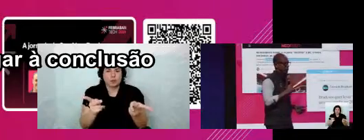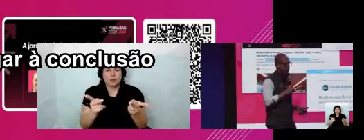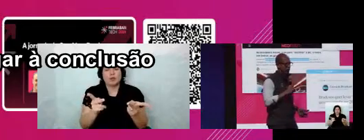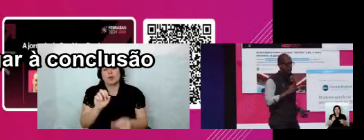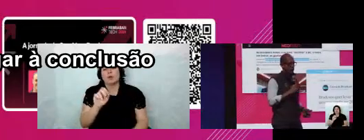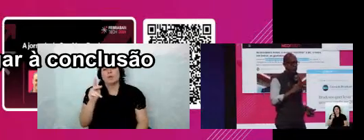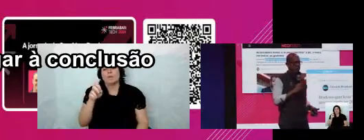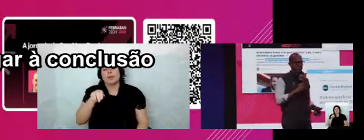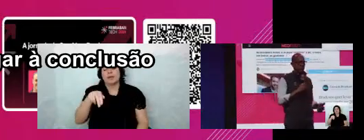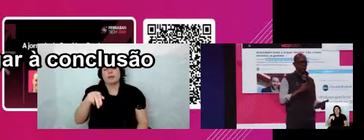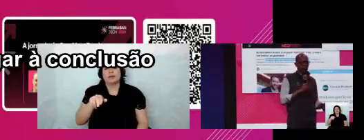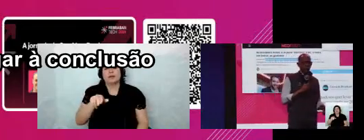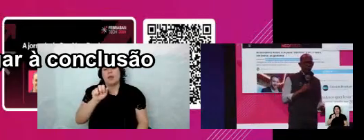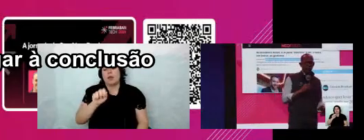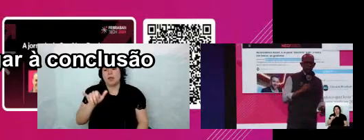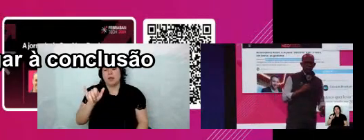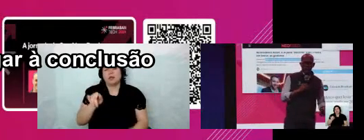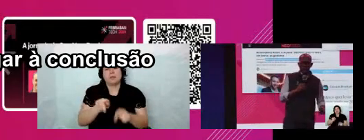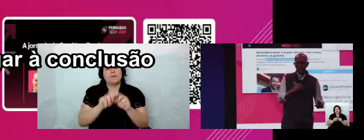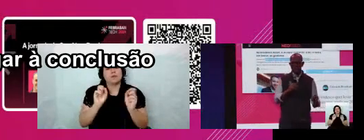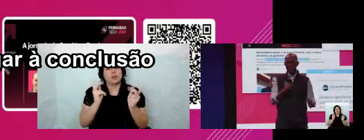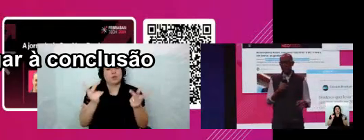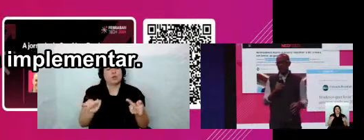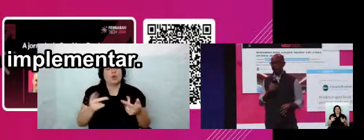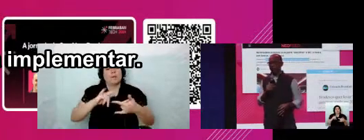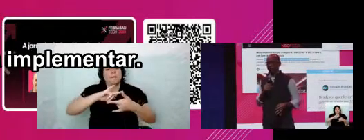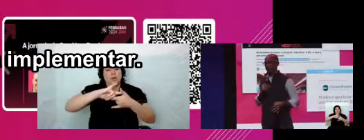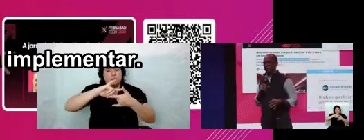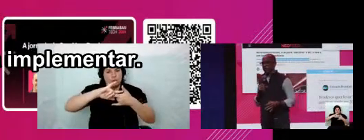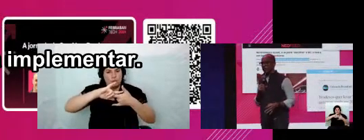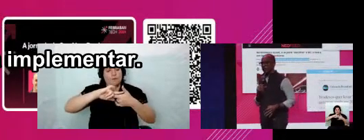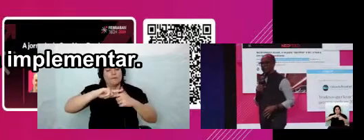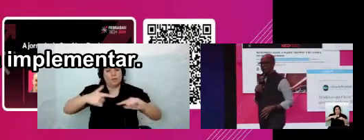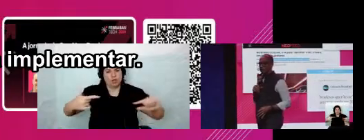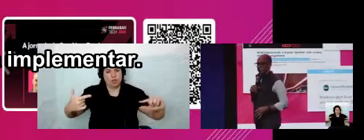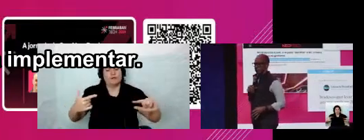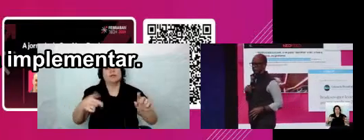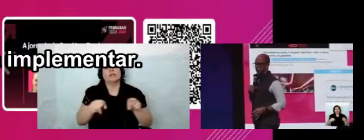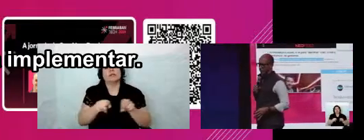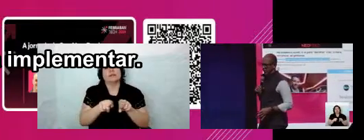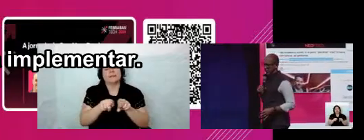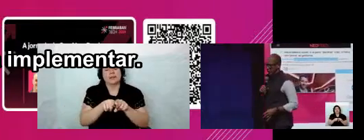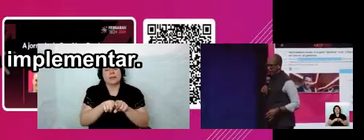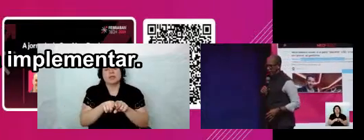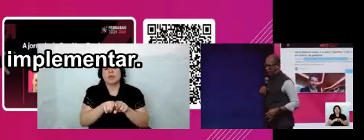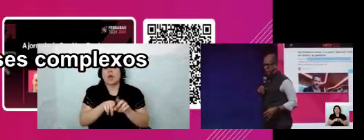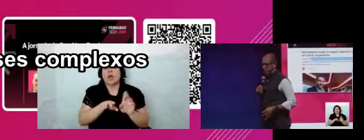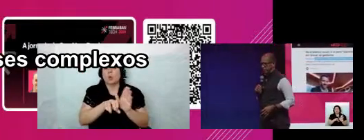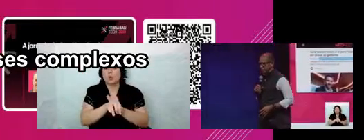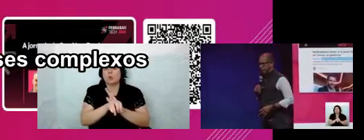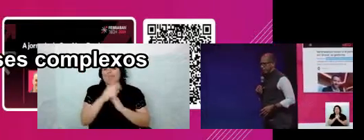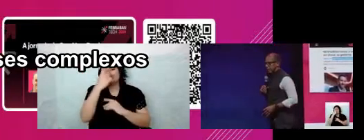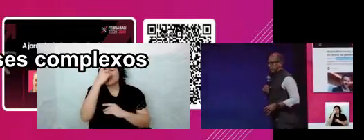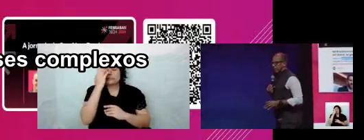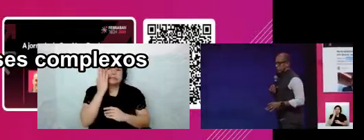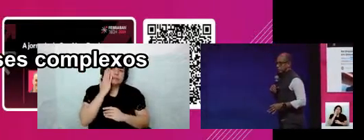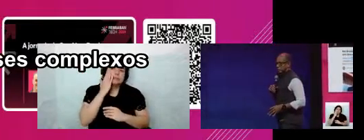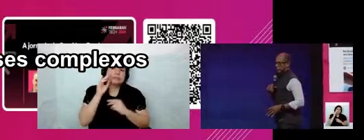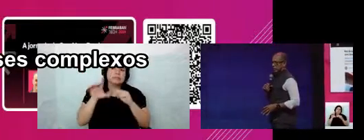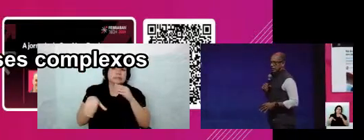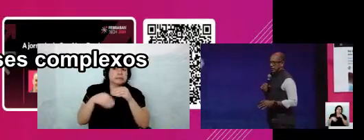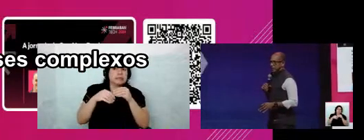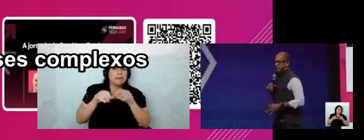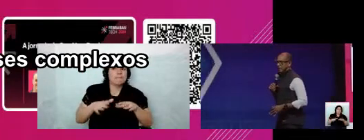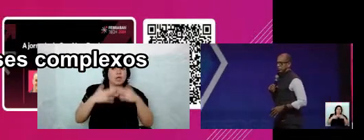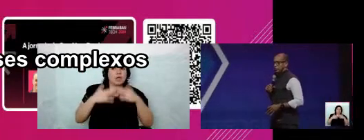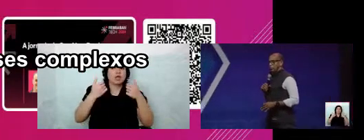visitou Microsoft na ocasião, Google, para chegar à conclusão de que cases a gente deveria implementar. Então, a gente